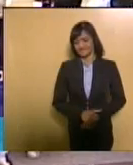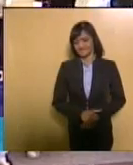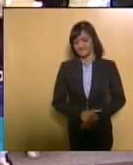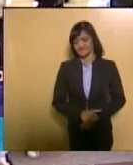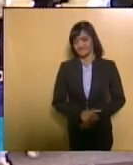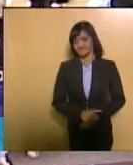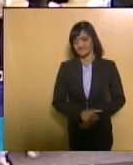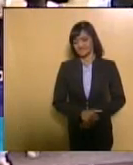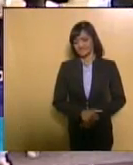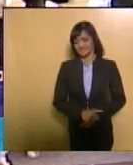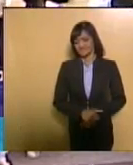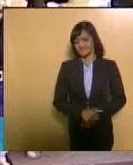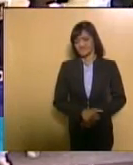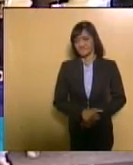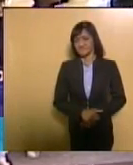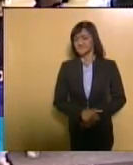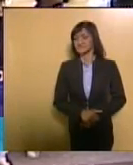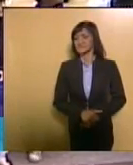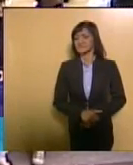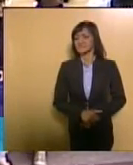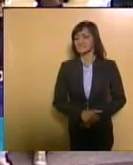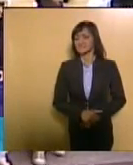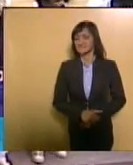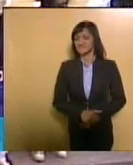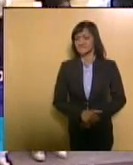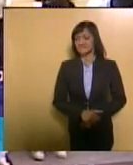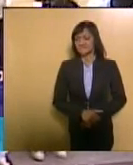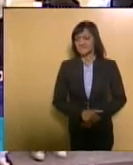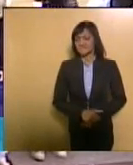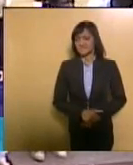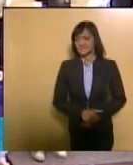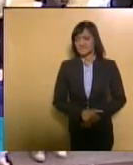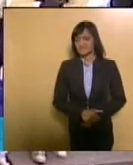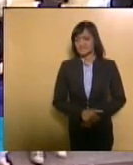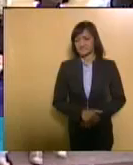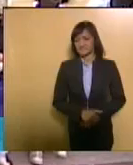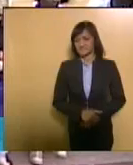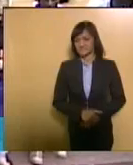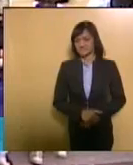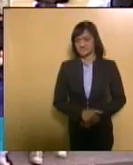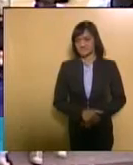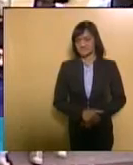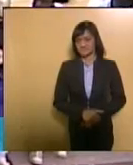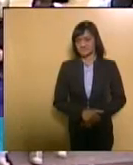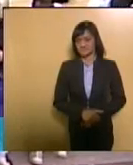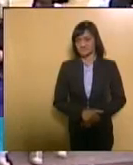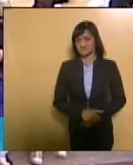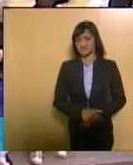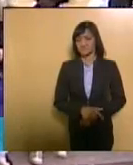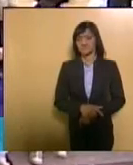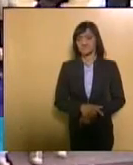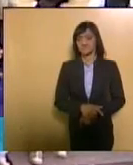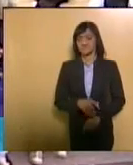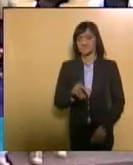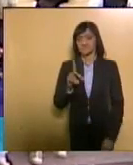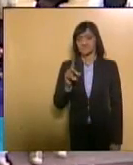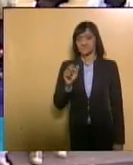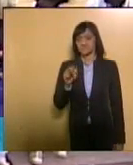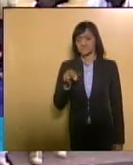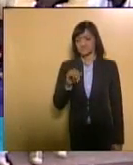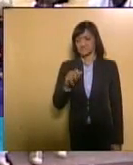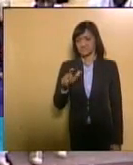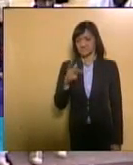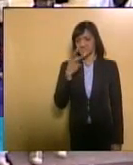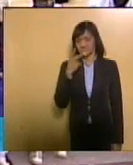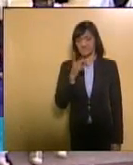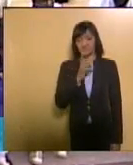foi Dr Daniel minut no máximo vamos ver e o Senhor Daniel ali ele falou sobre